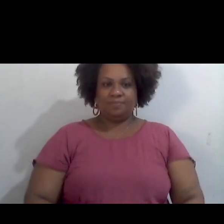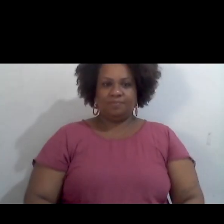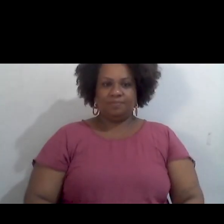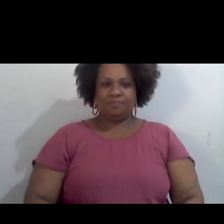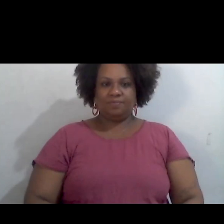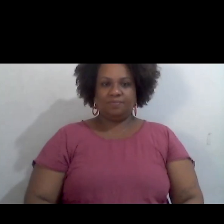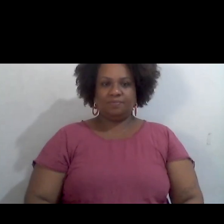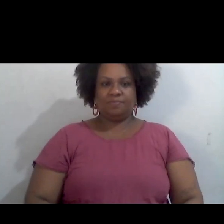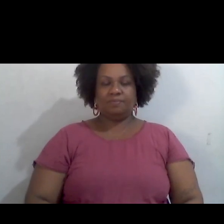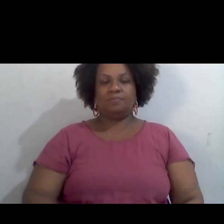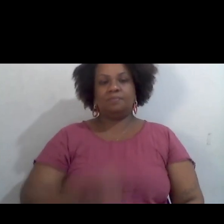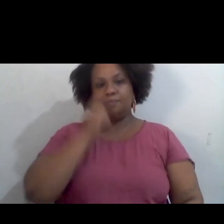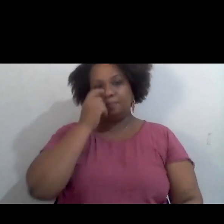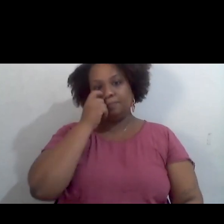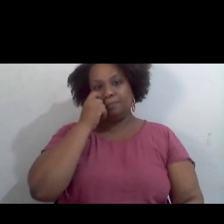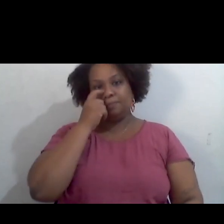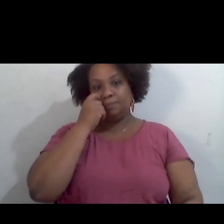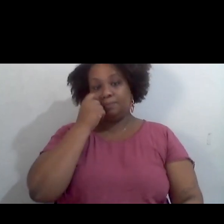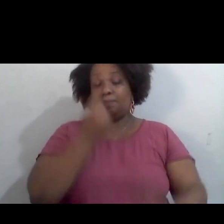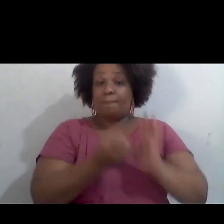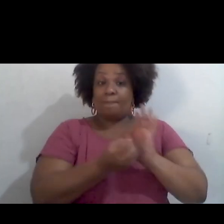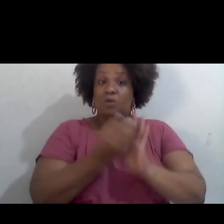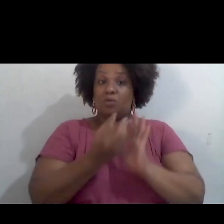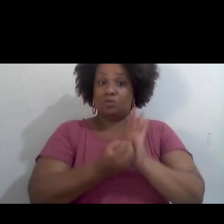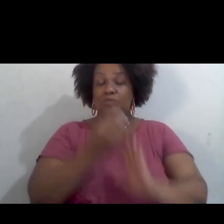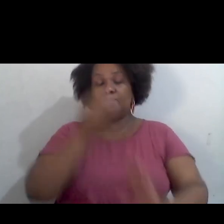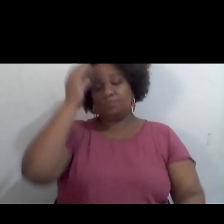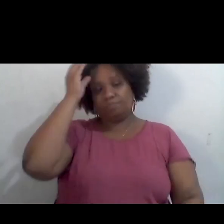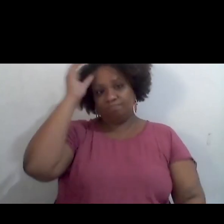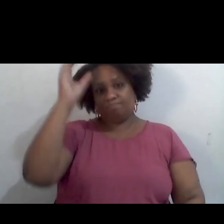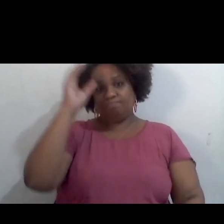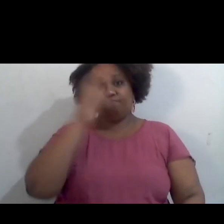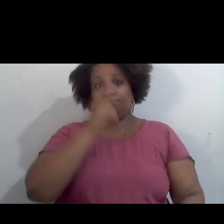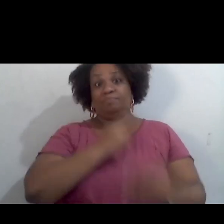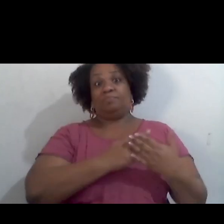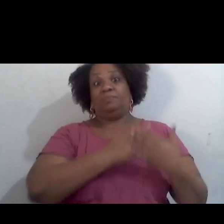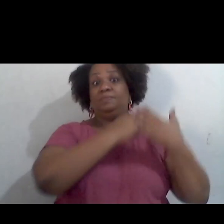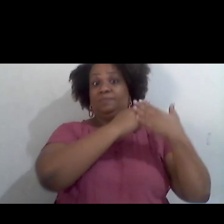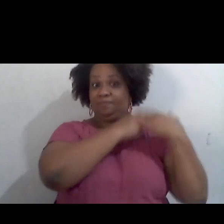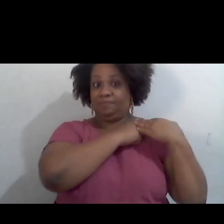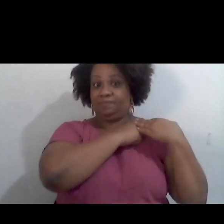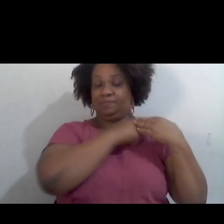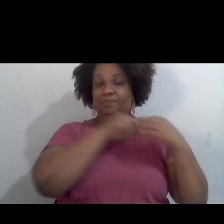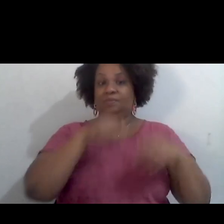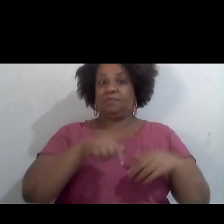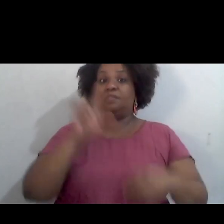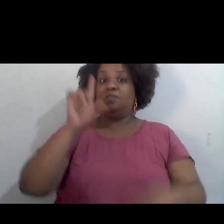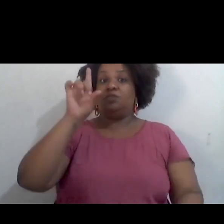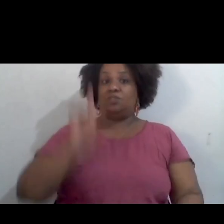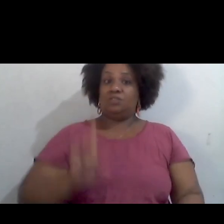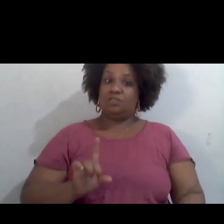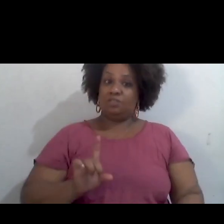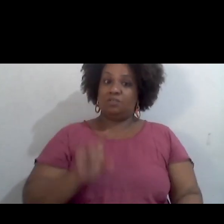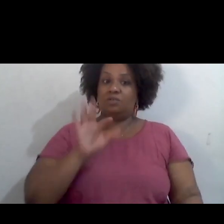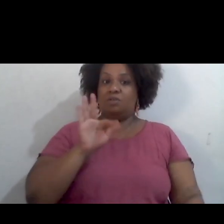Ser produtora cultural e assumir a responsabilidade de estar nessa cadeira da Fundação Cultural do Estado, e